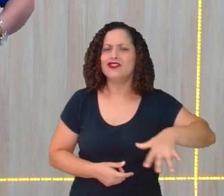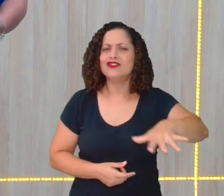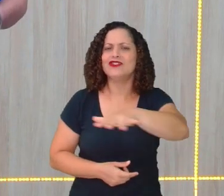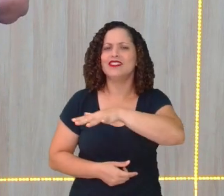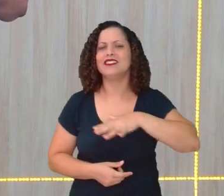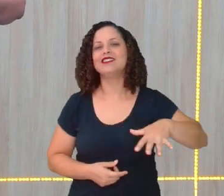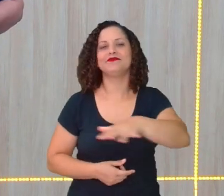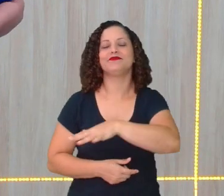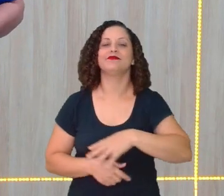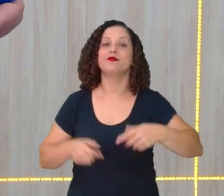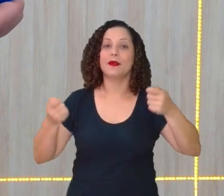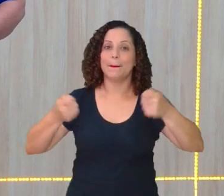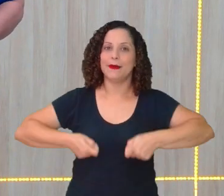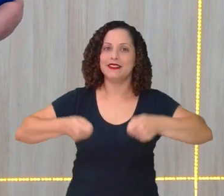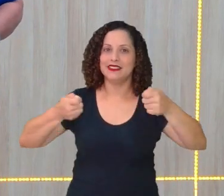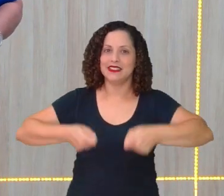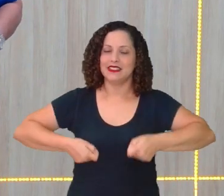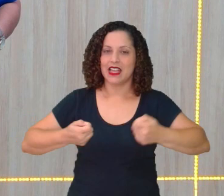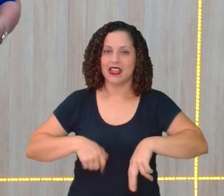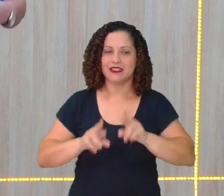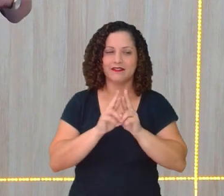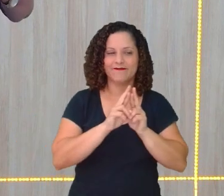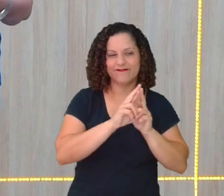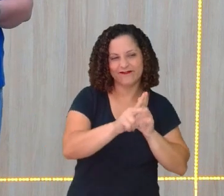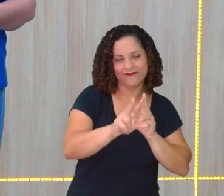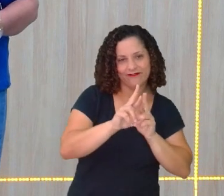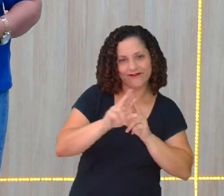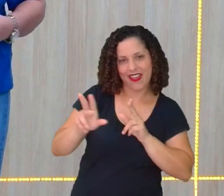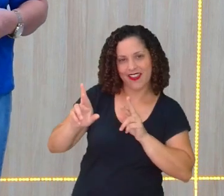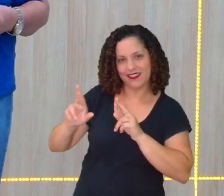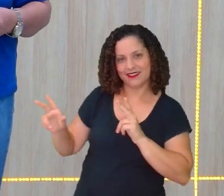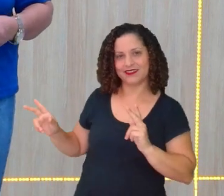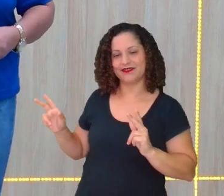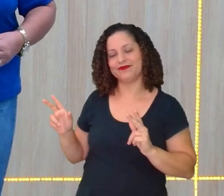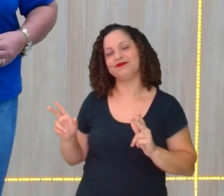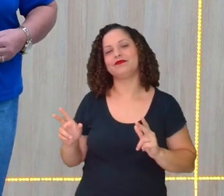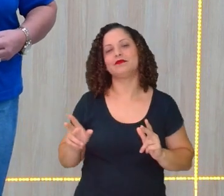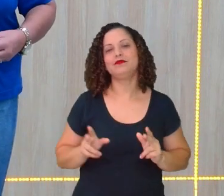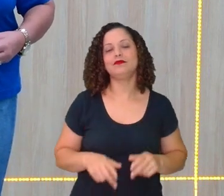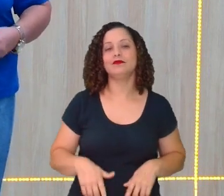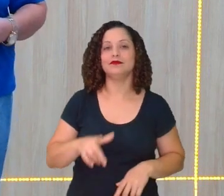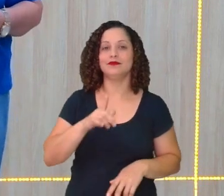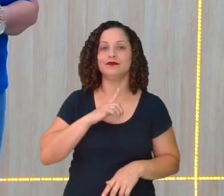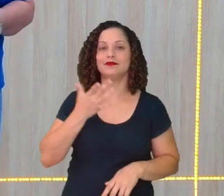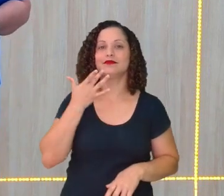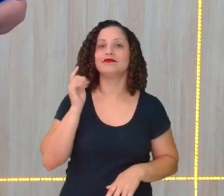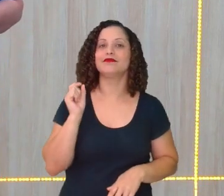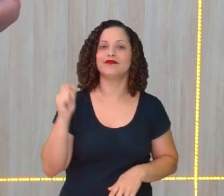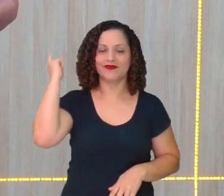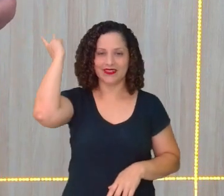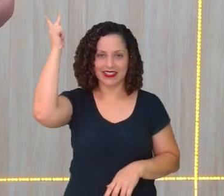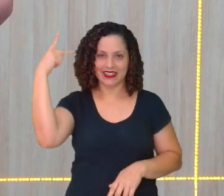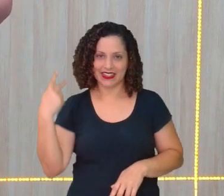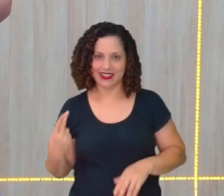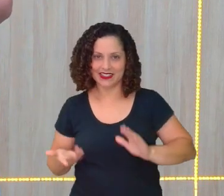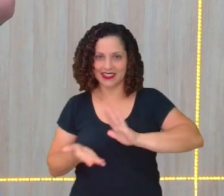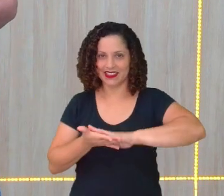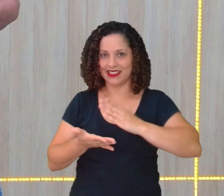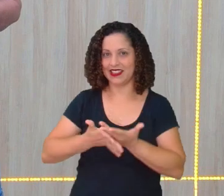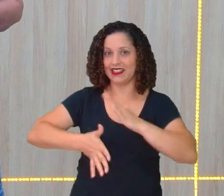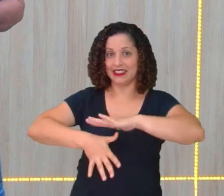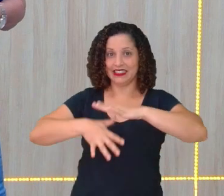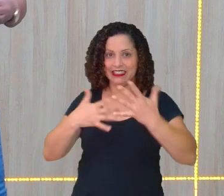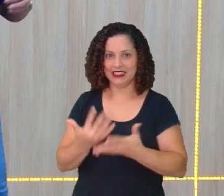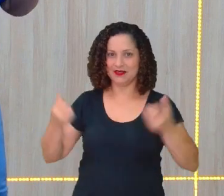de um olhar diferenciado, um olhar a mais. E aí nós estamos contando hoje com a nossa querida Késia, que está aí,